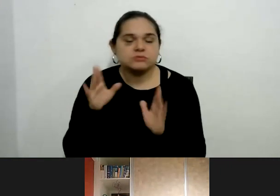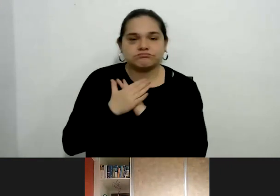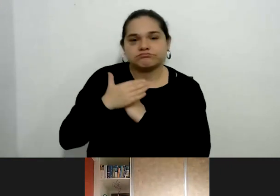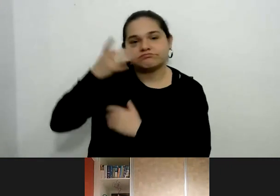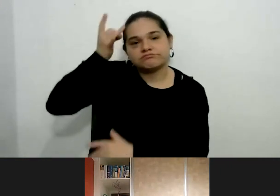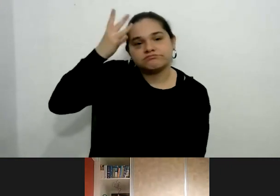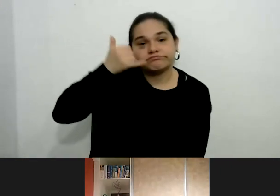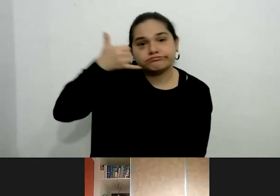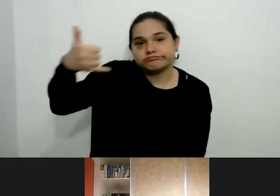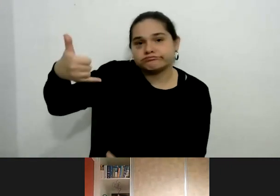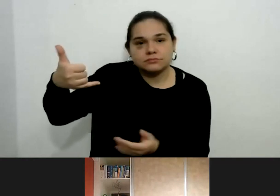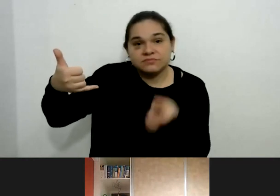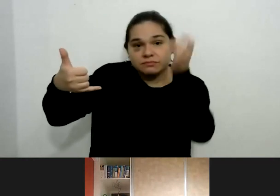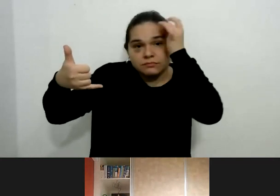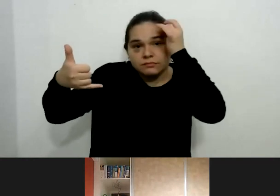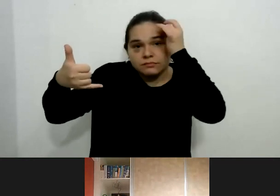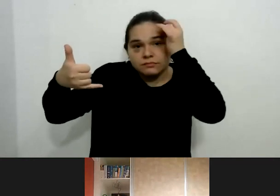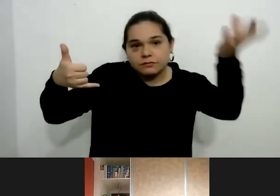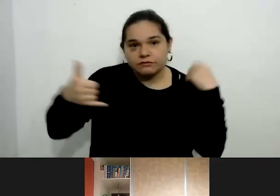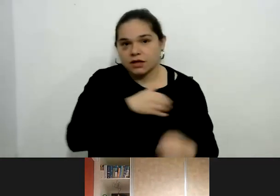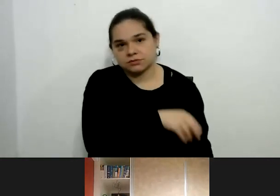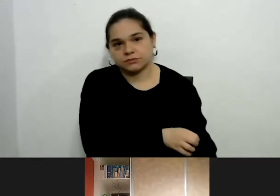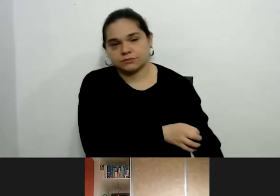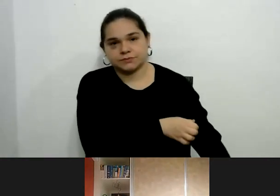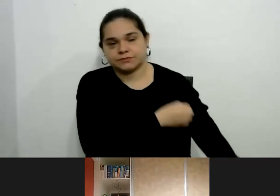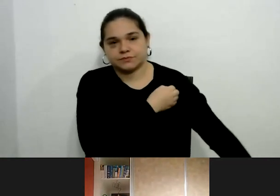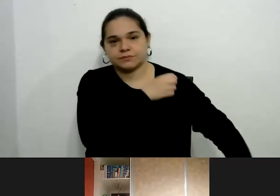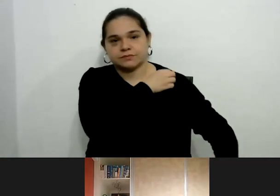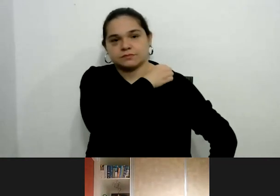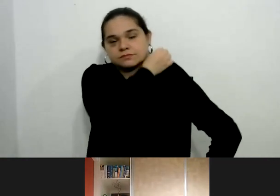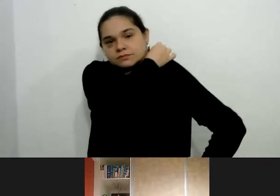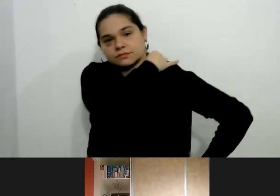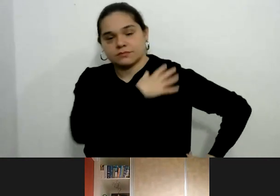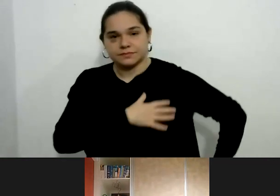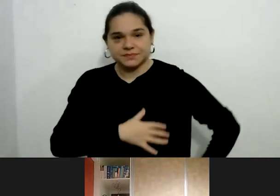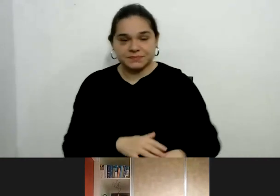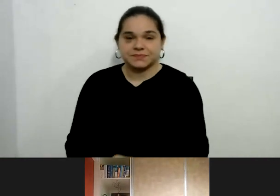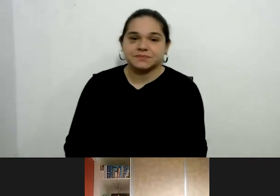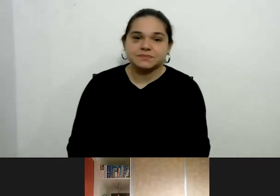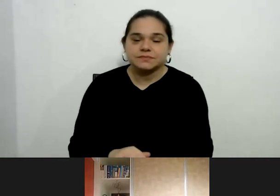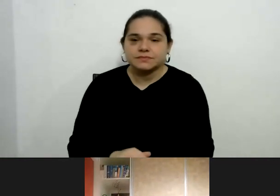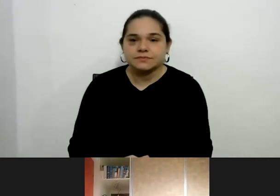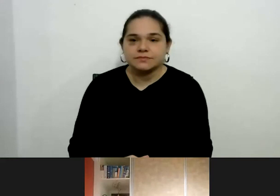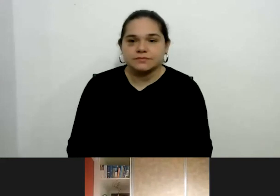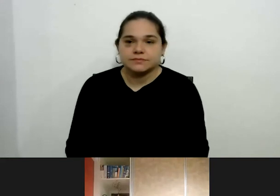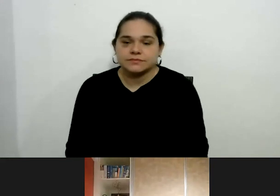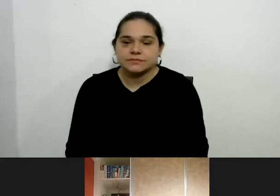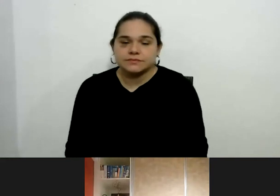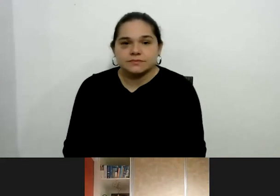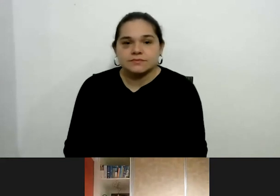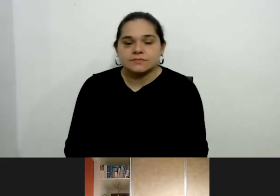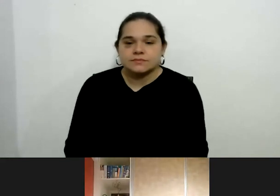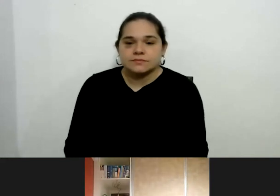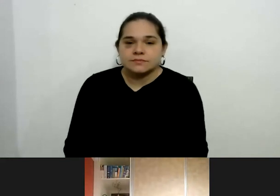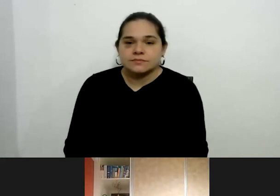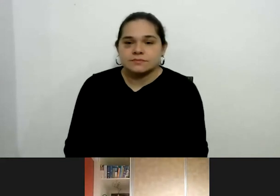vai ser, no caso, praticamente isolo aí mediante o benefício, né? Eu ia